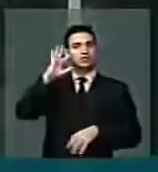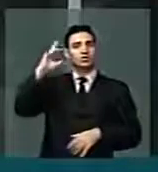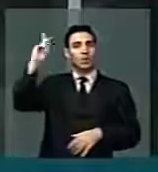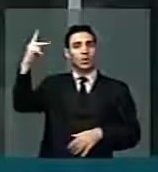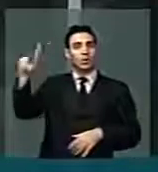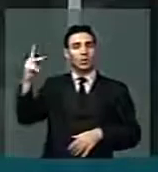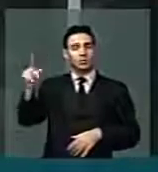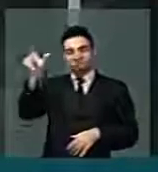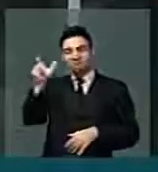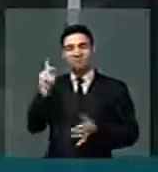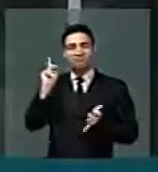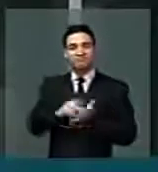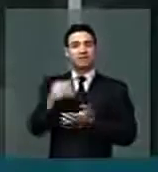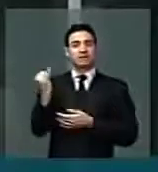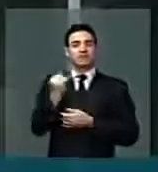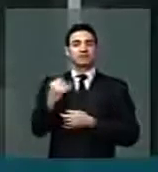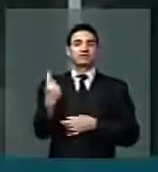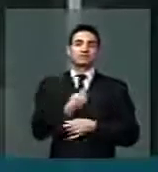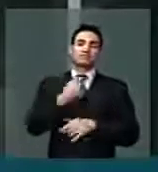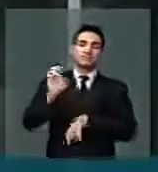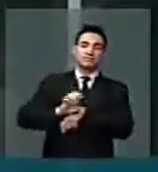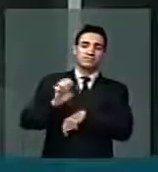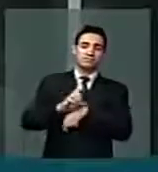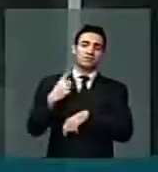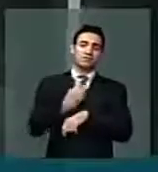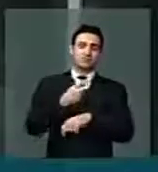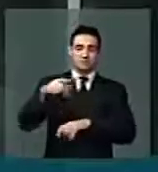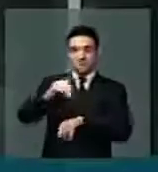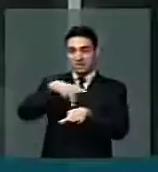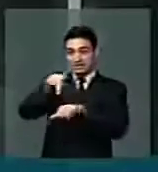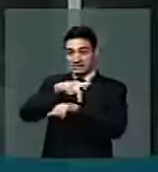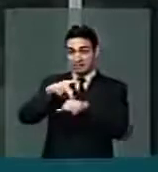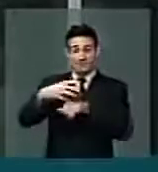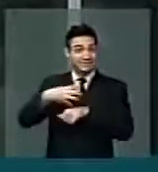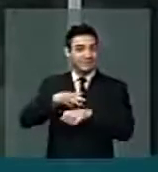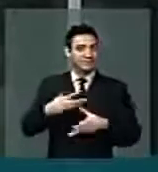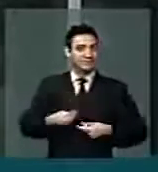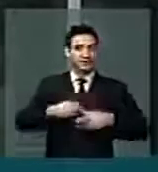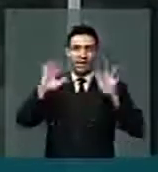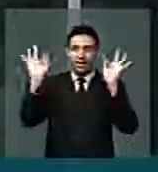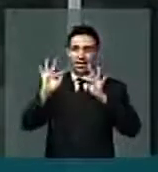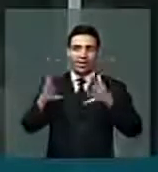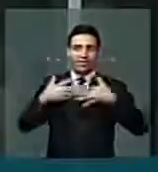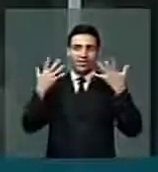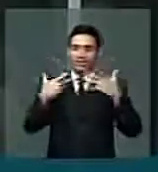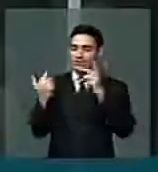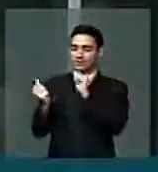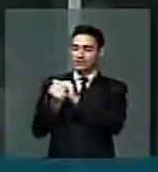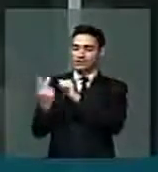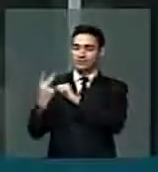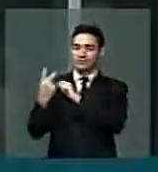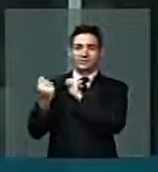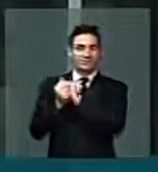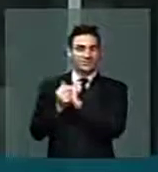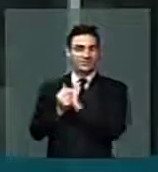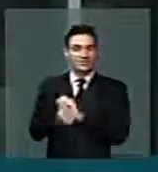é importante para o nosso Estado e para o nosso país. Tive muita alegria e orgulho de estar ao seu lado. Eu